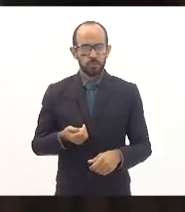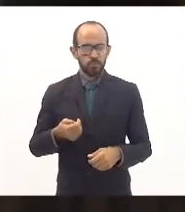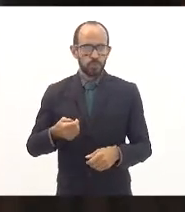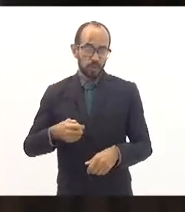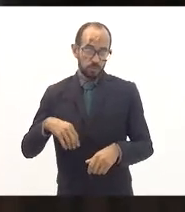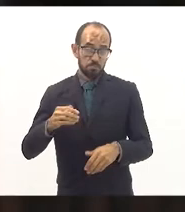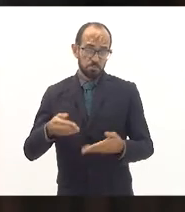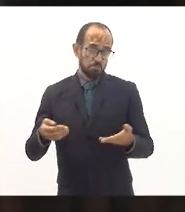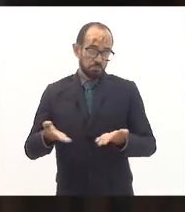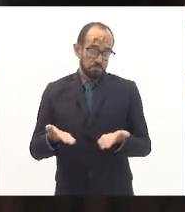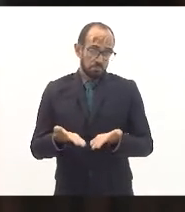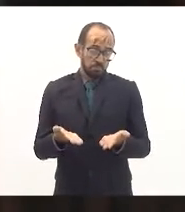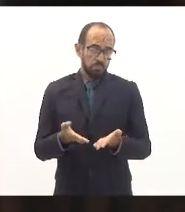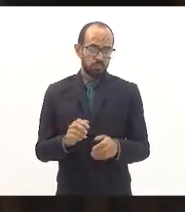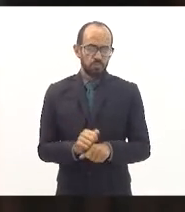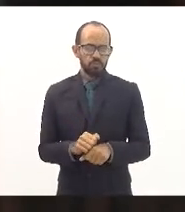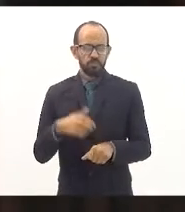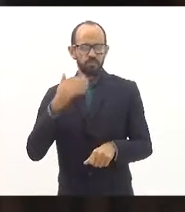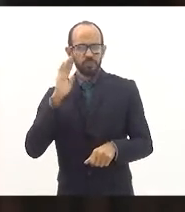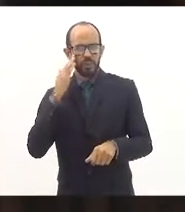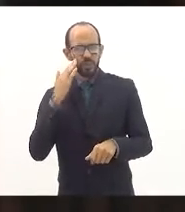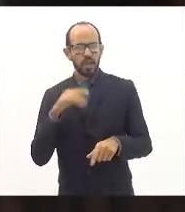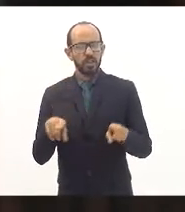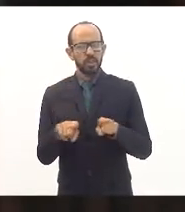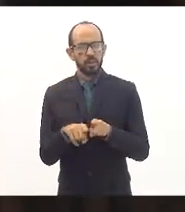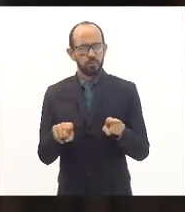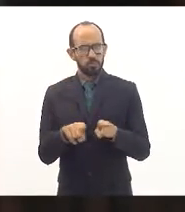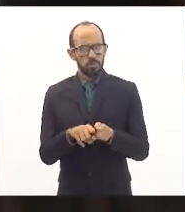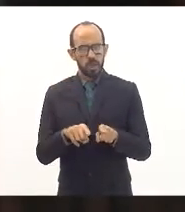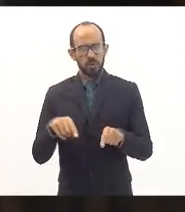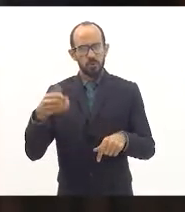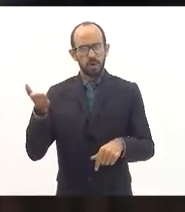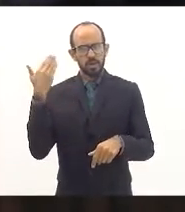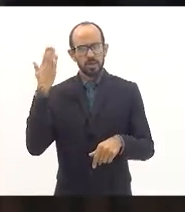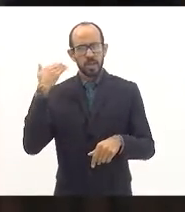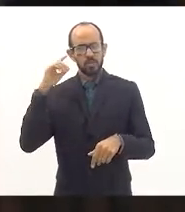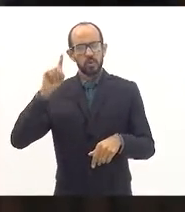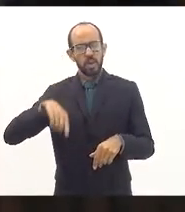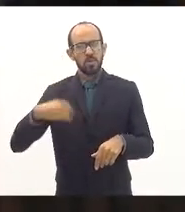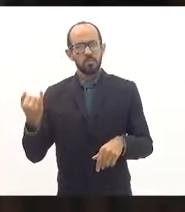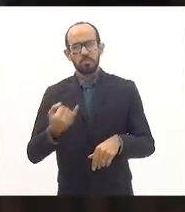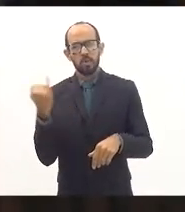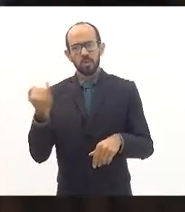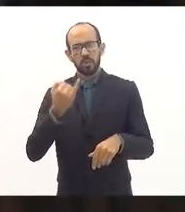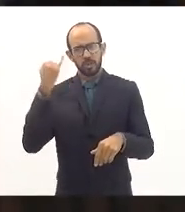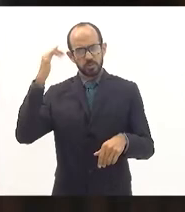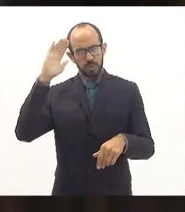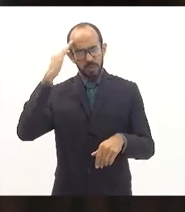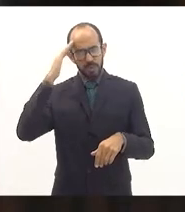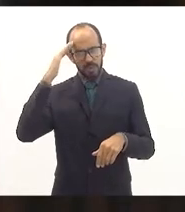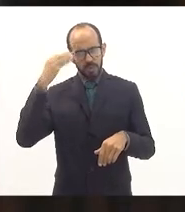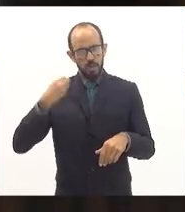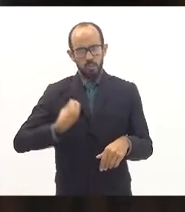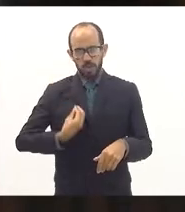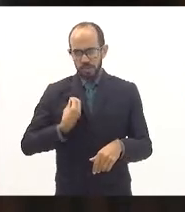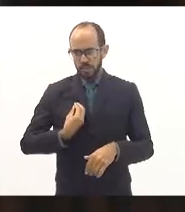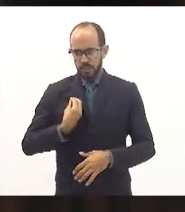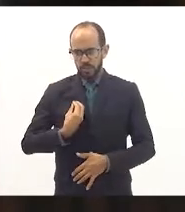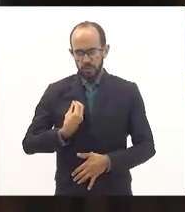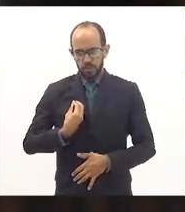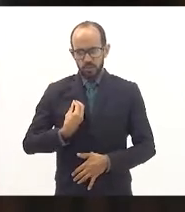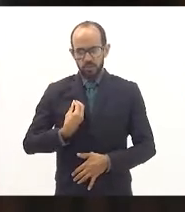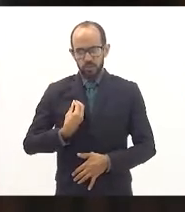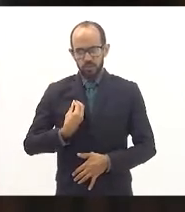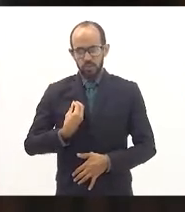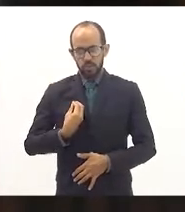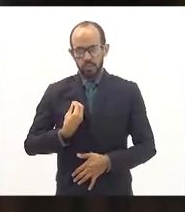Entender também o passado é importante para a compreensão do nosso presente. Vamos, então, fazer uma